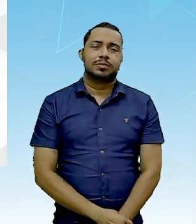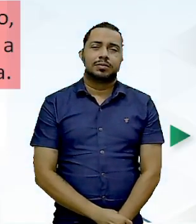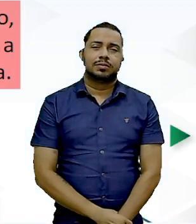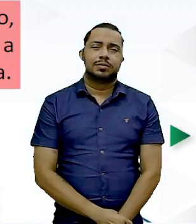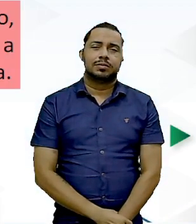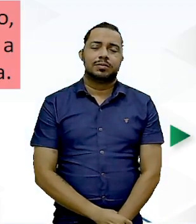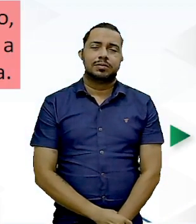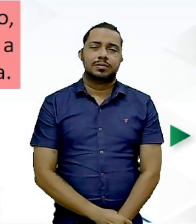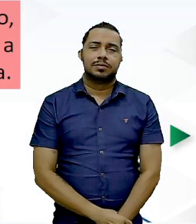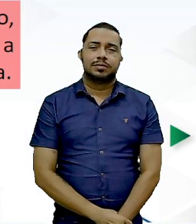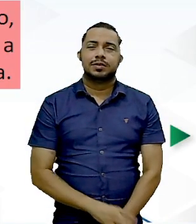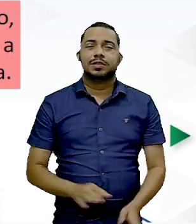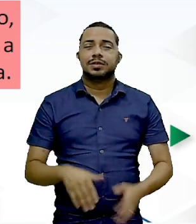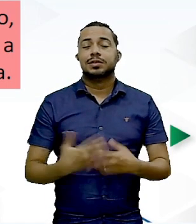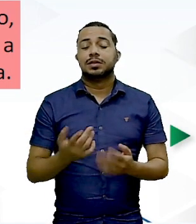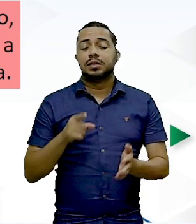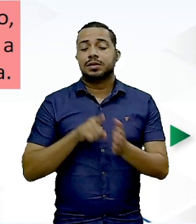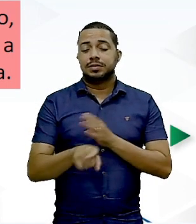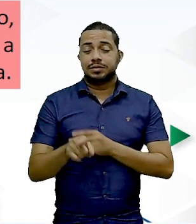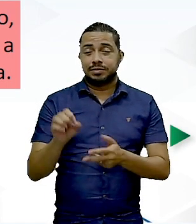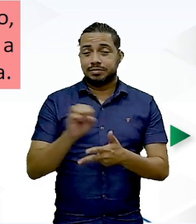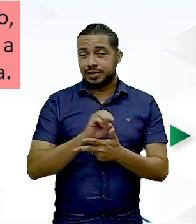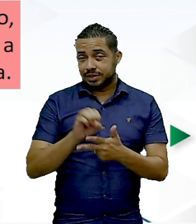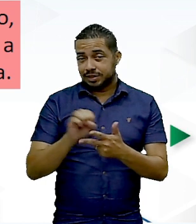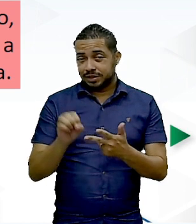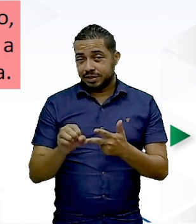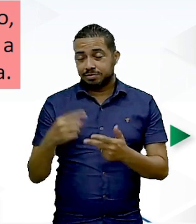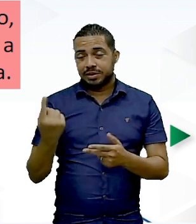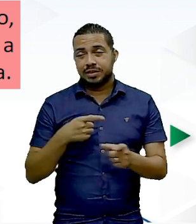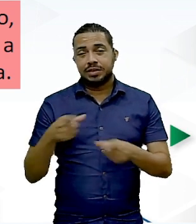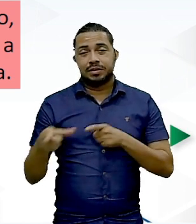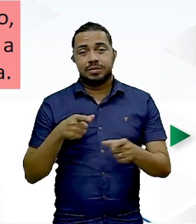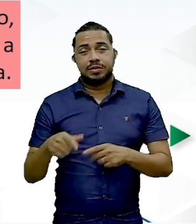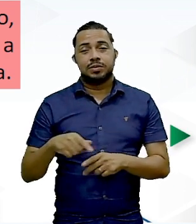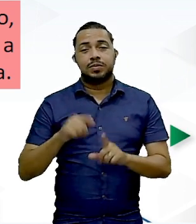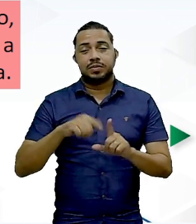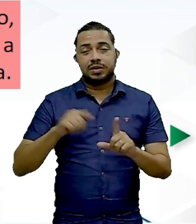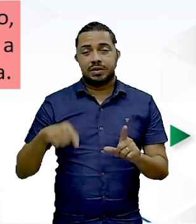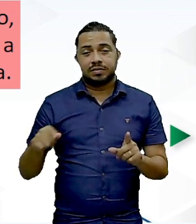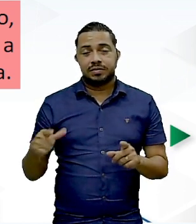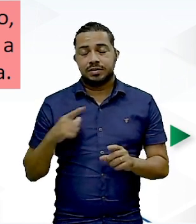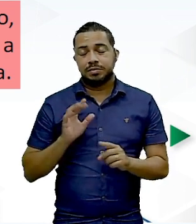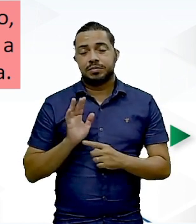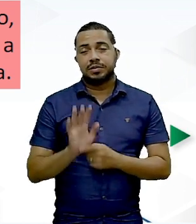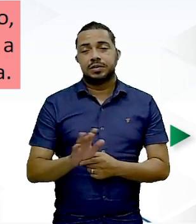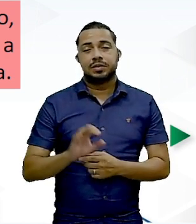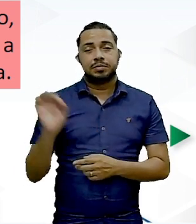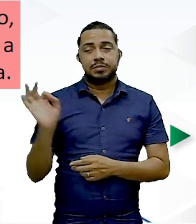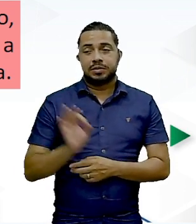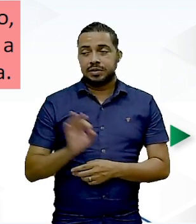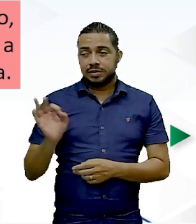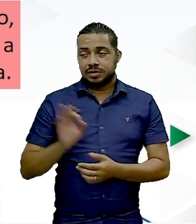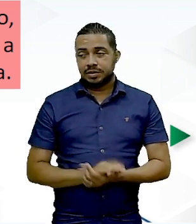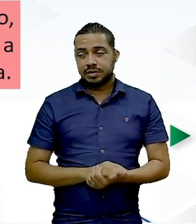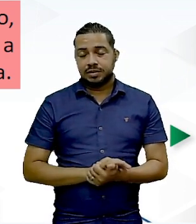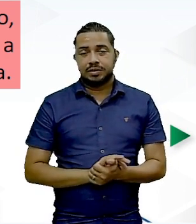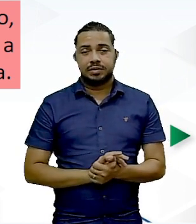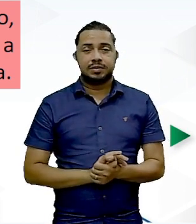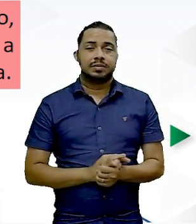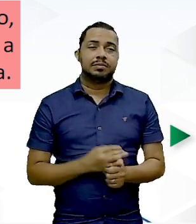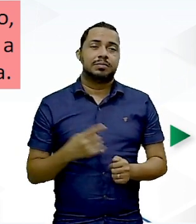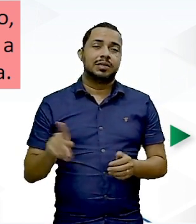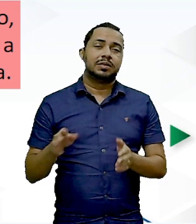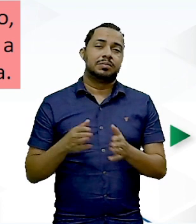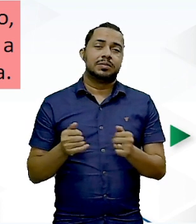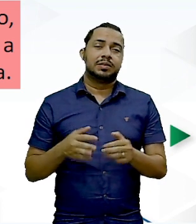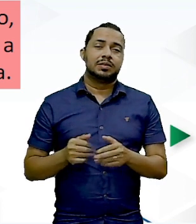Muito. Ó, questão do Enem para a gente trabalhar. O gráfico apresenta a taxa de desemprego em porcentagem para o período